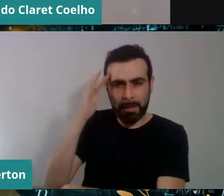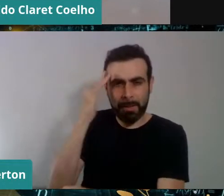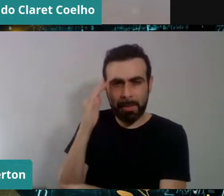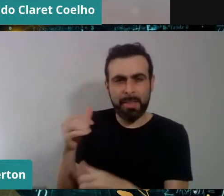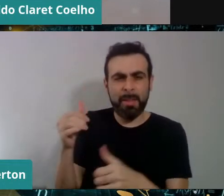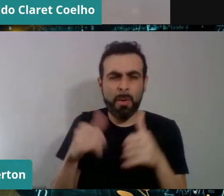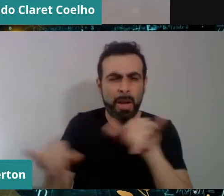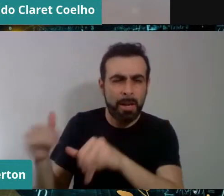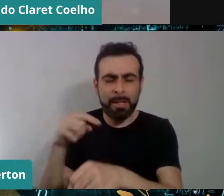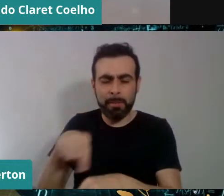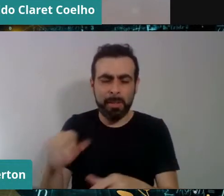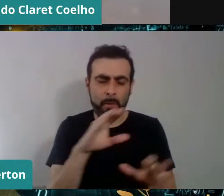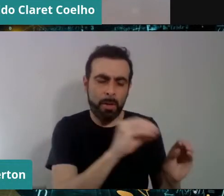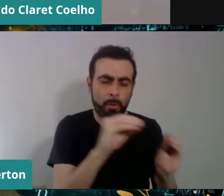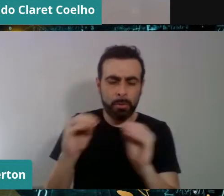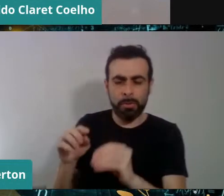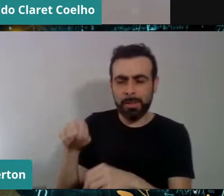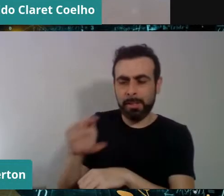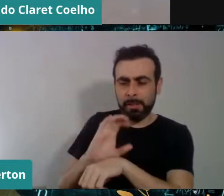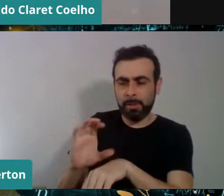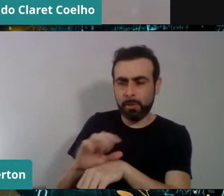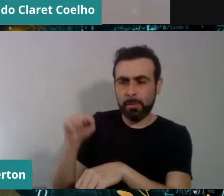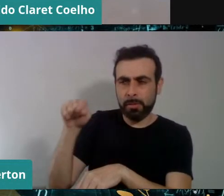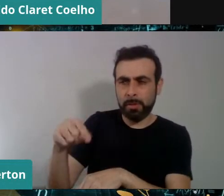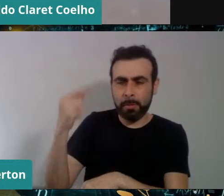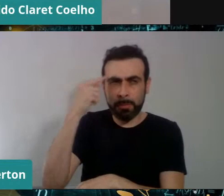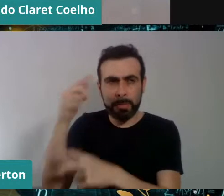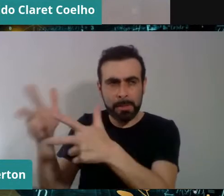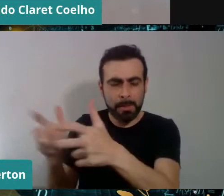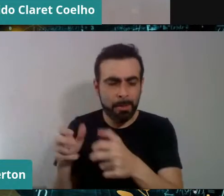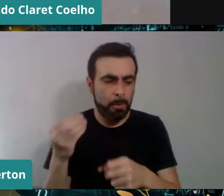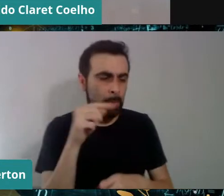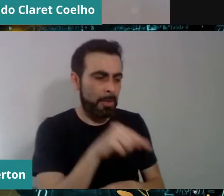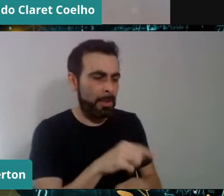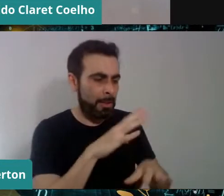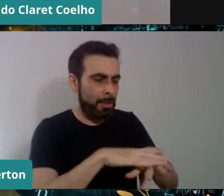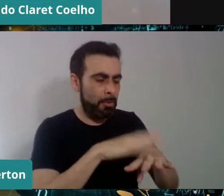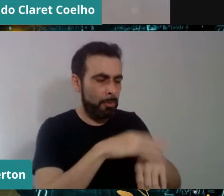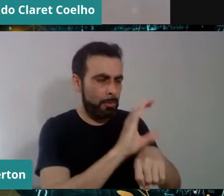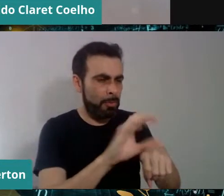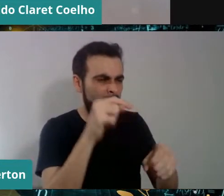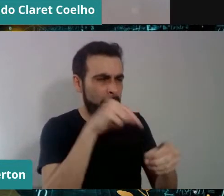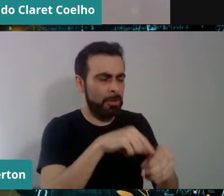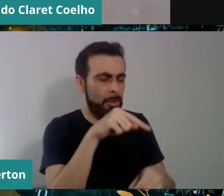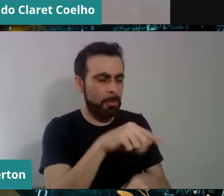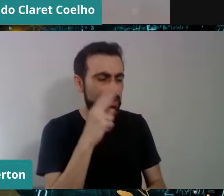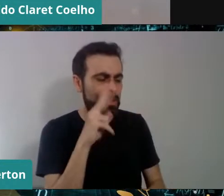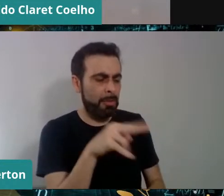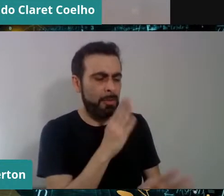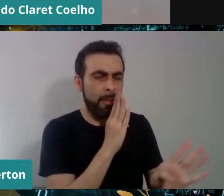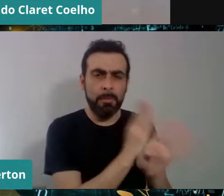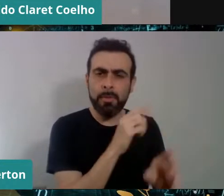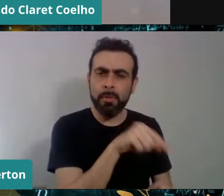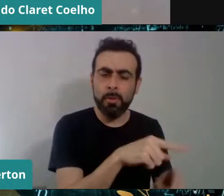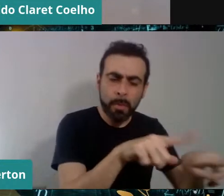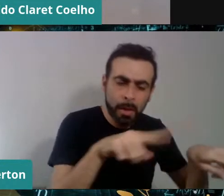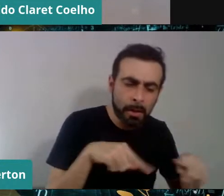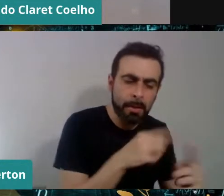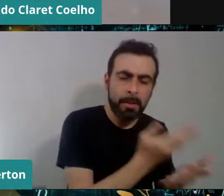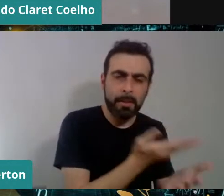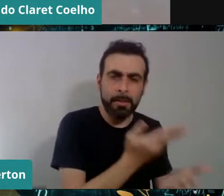matemática. E aí, no curso de matemática, me deparei com uma turma muito boa, né? Uns